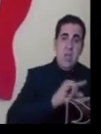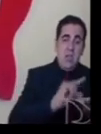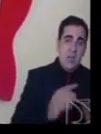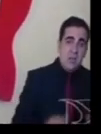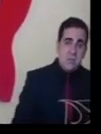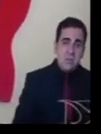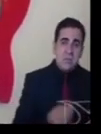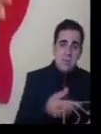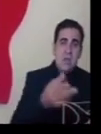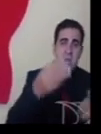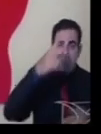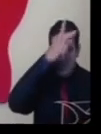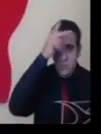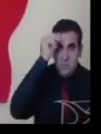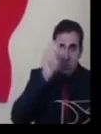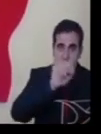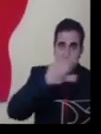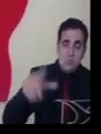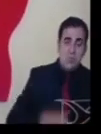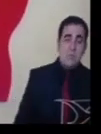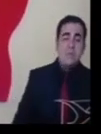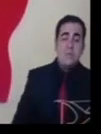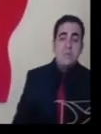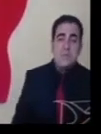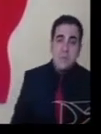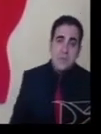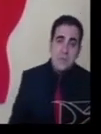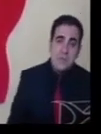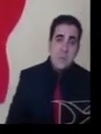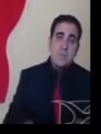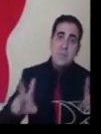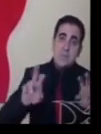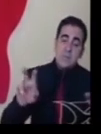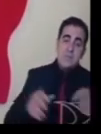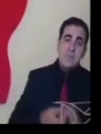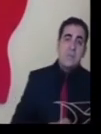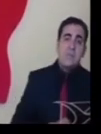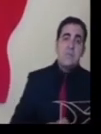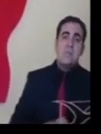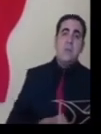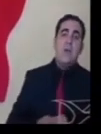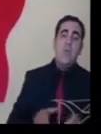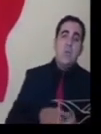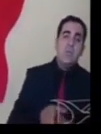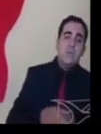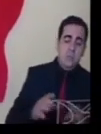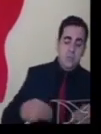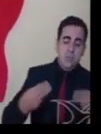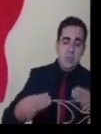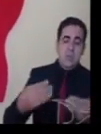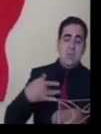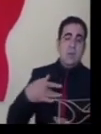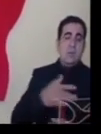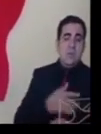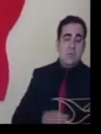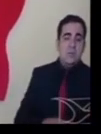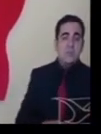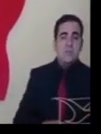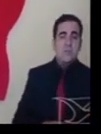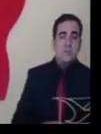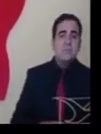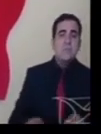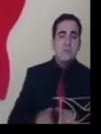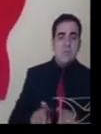foram entregues à Prefeitura de São Luís, segundo as orientações do Ministério da Saúde,